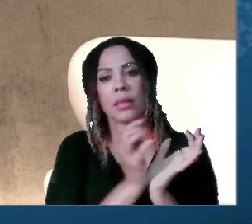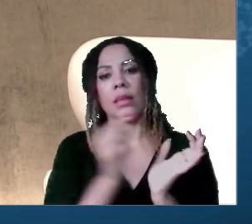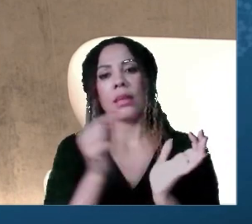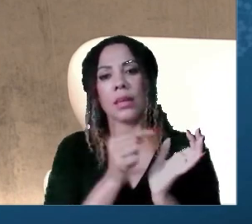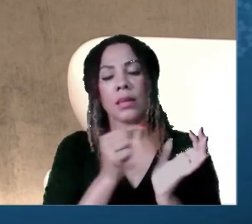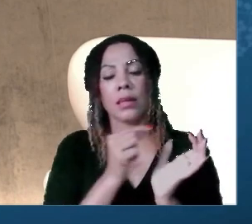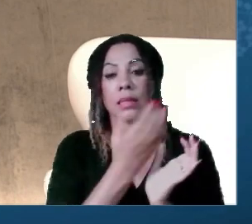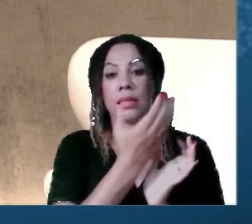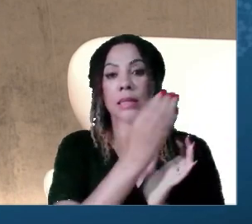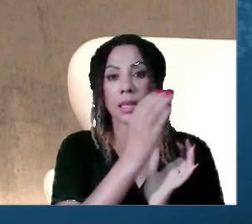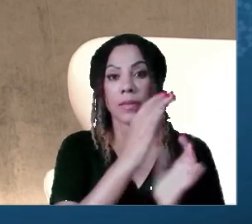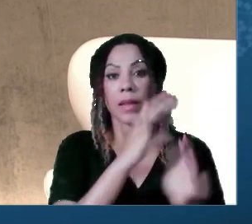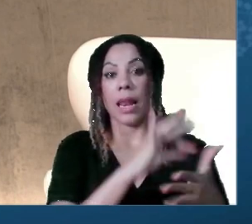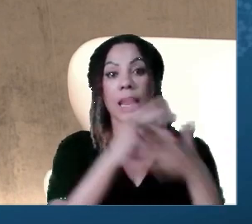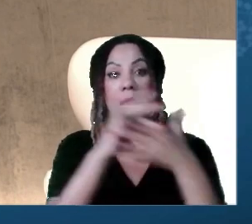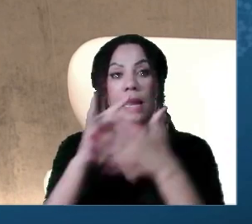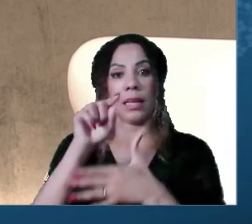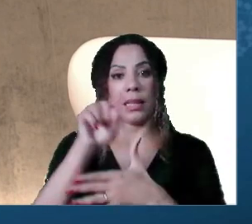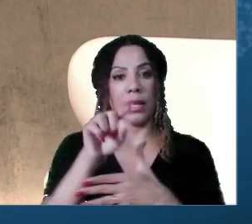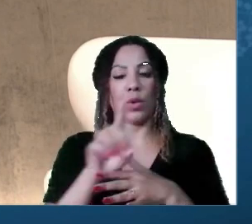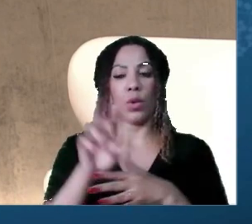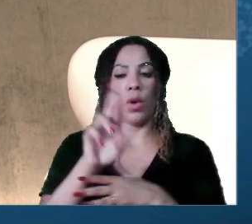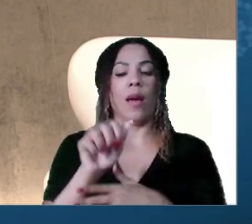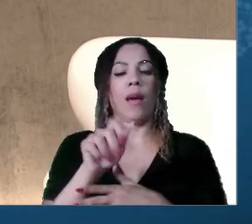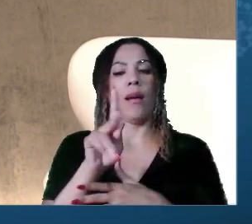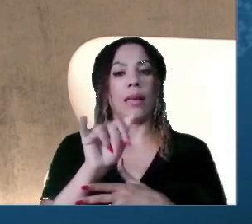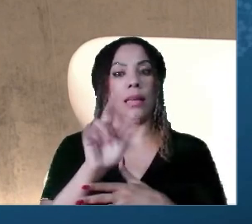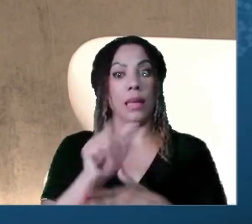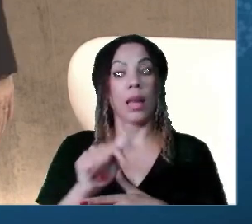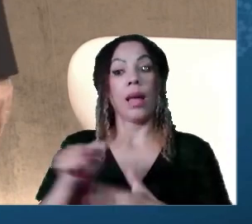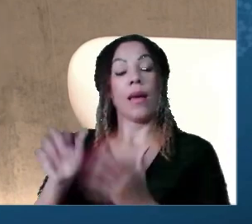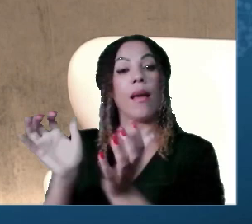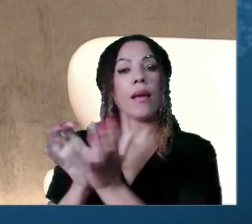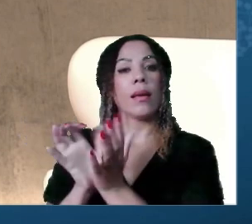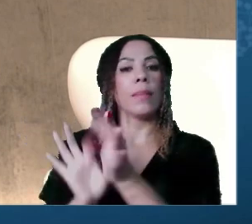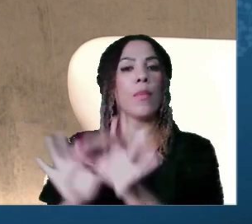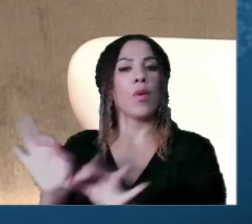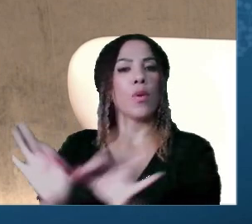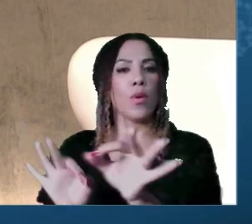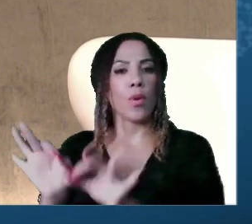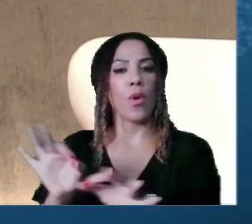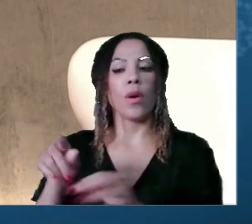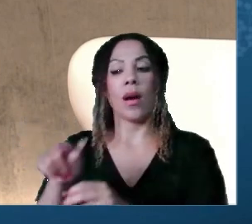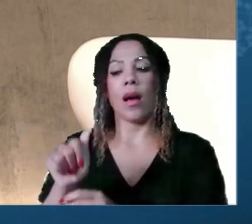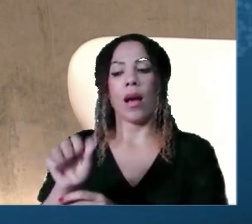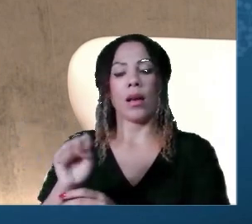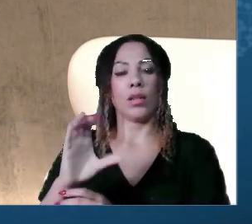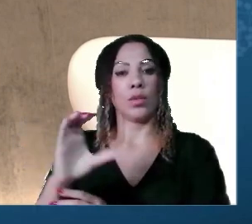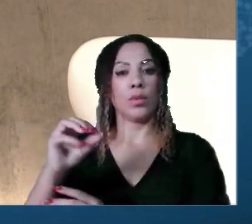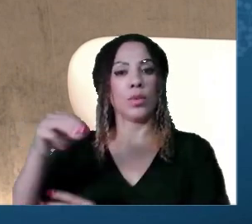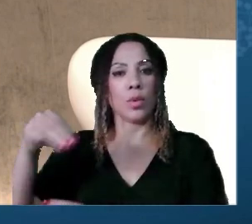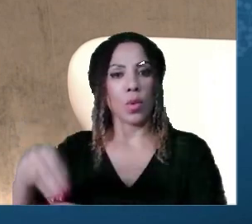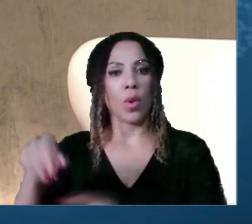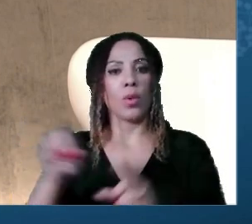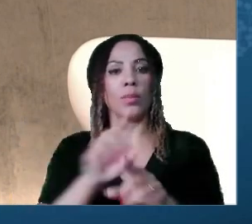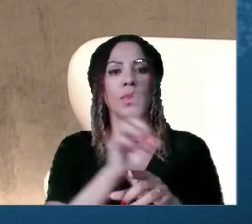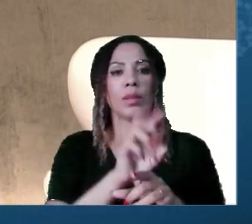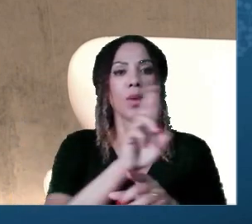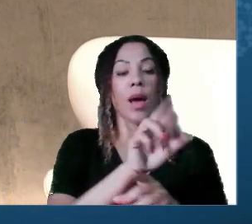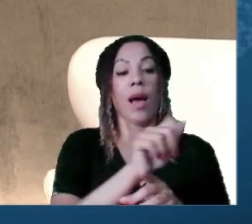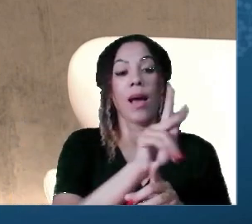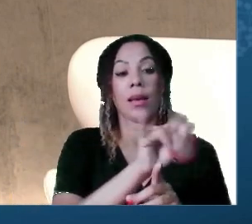científica, liderada pelo doutor Akira, pela equipe organizadora, né, da Ascom, né, doutor Akira